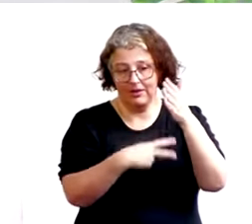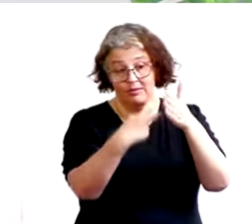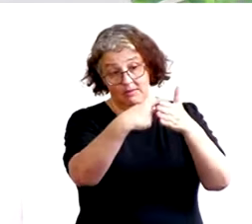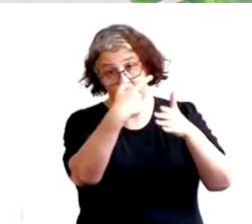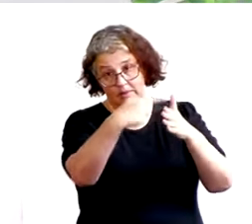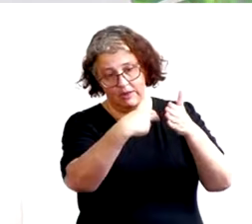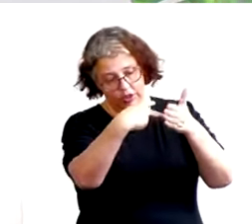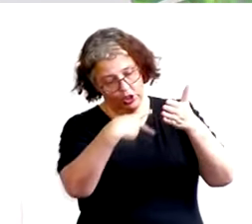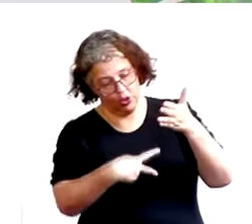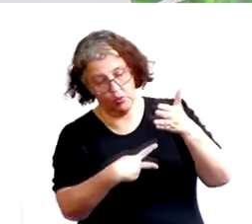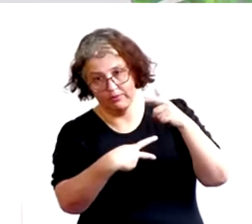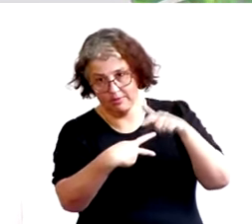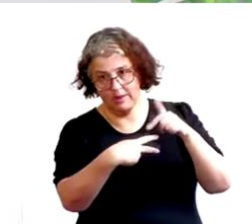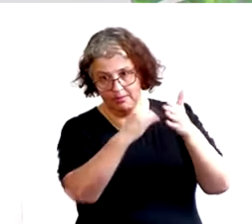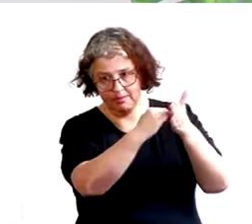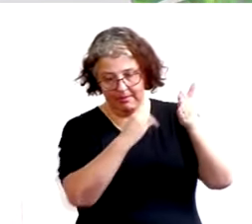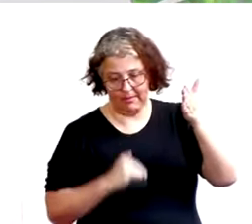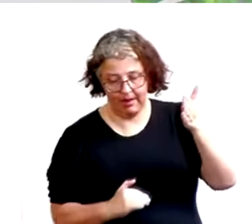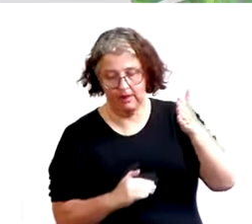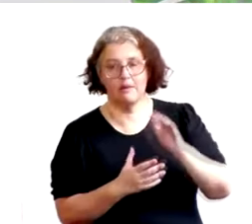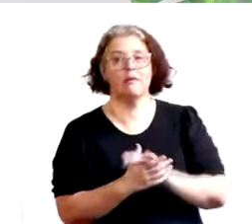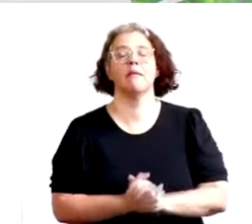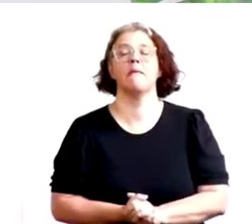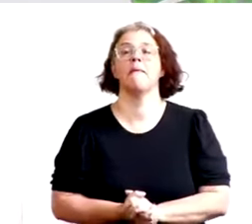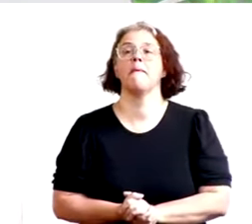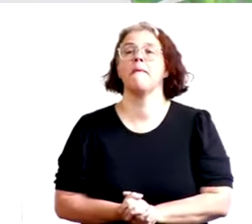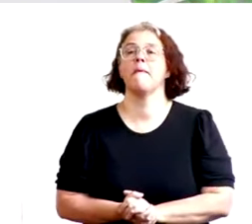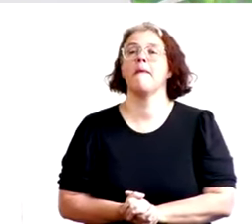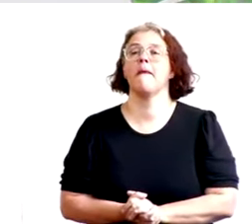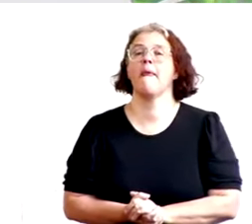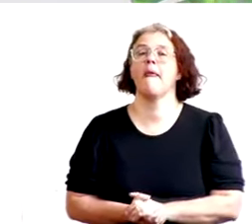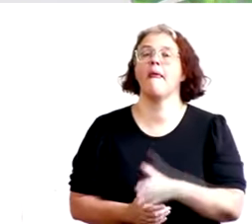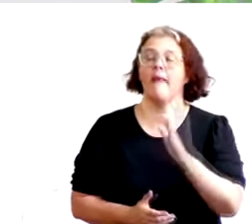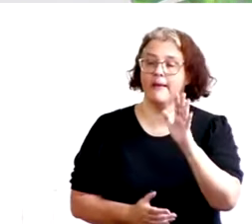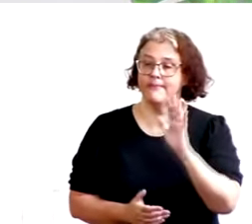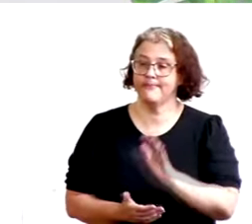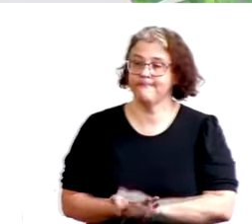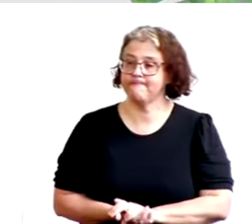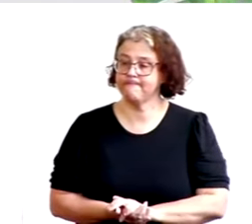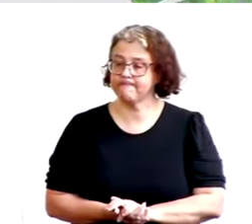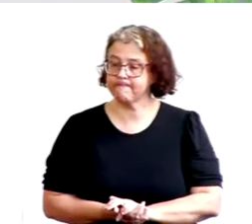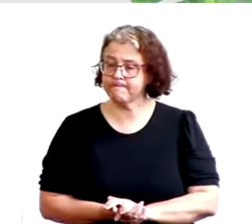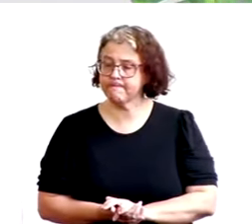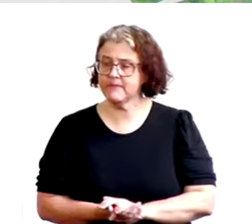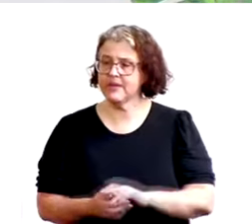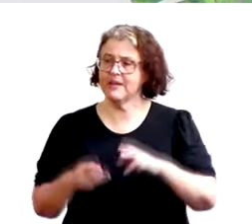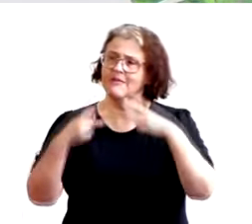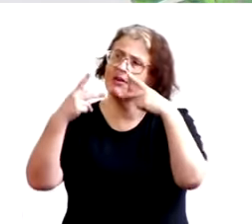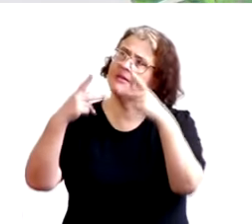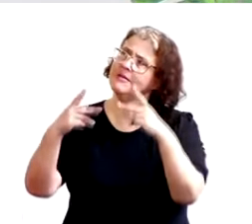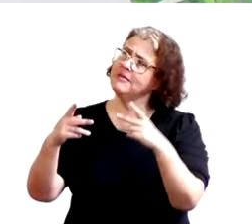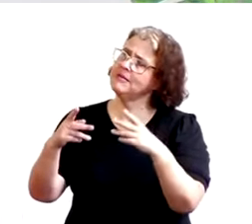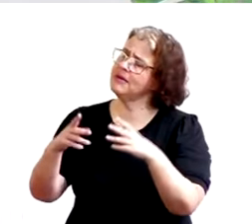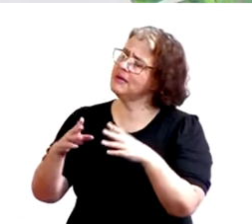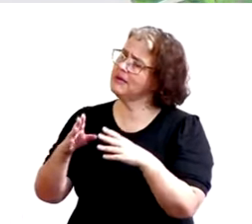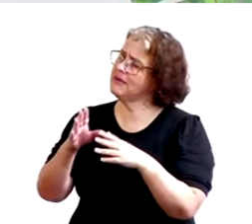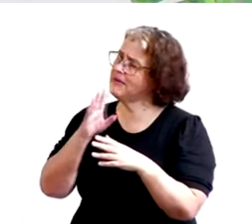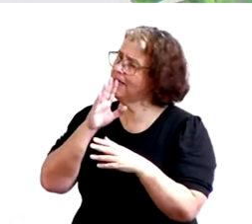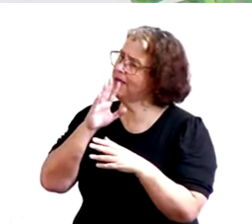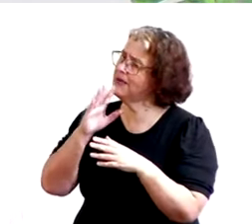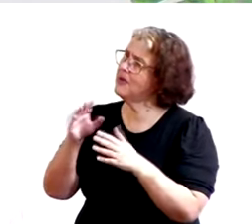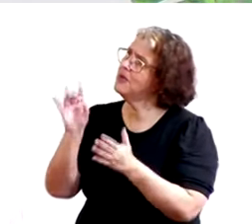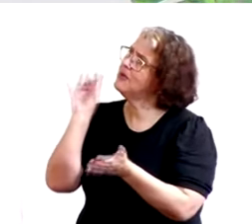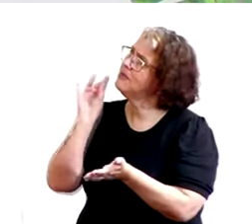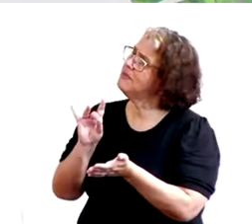a primeira aplicação a todos nós diante da expressão tão honesta de um homem em aflição